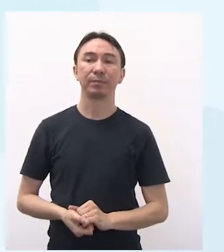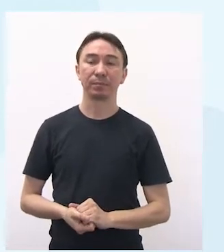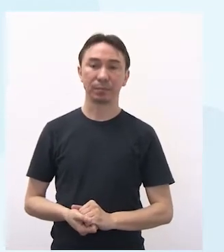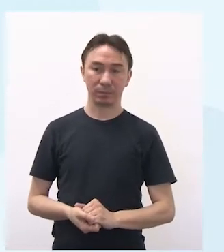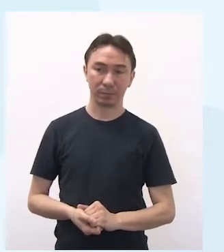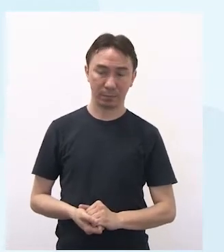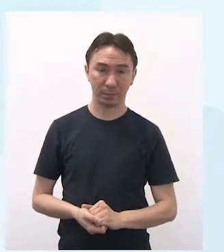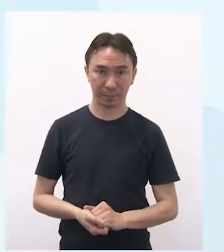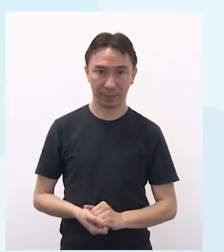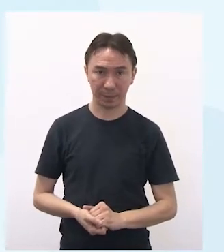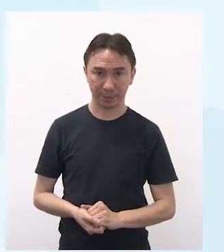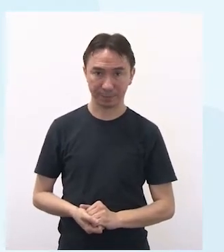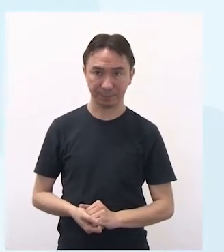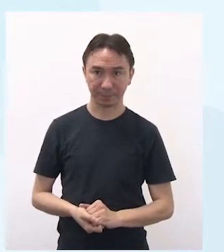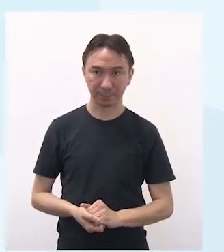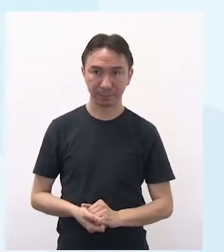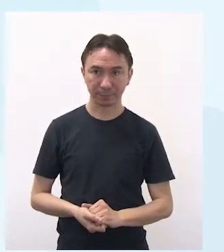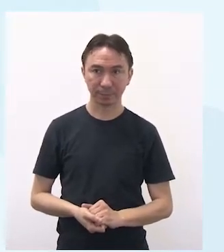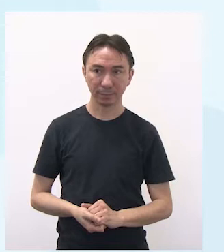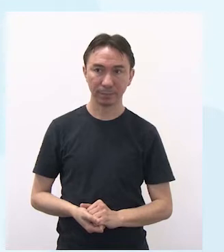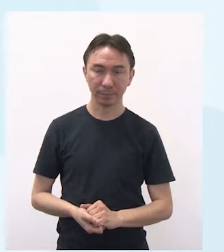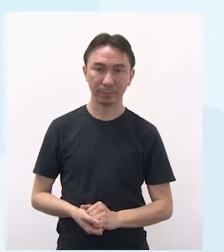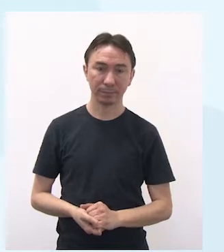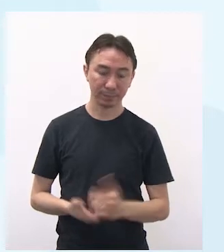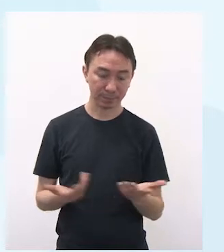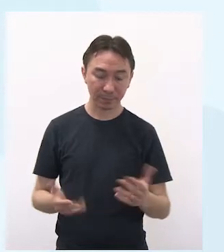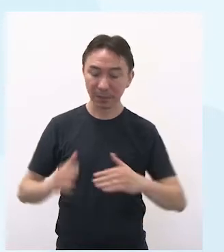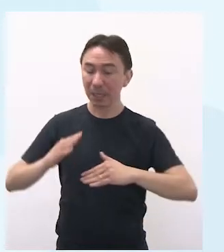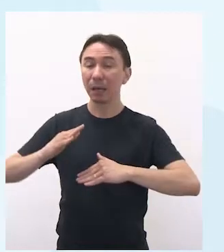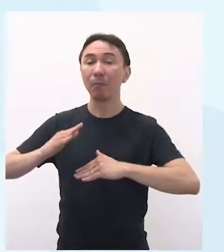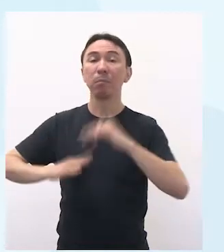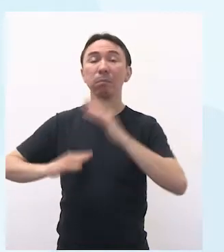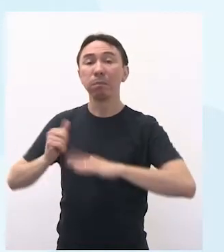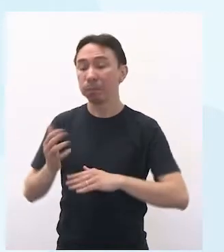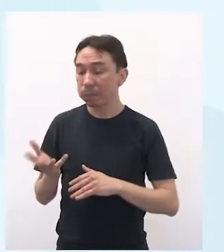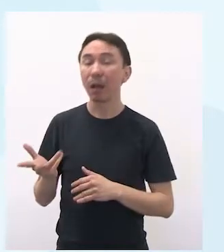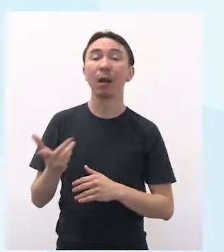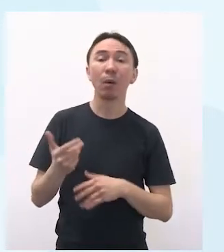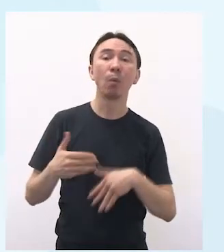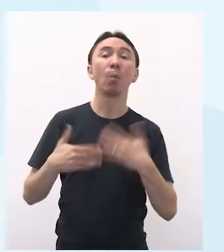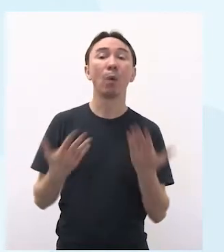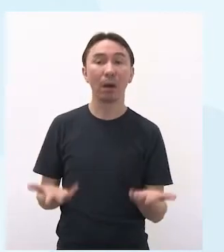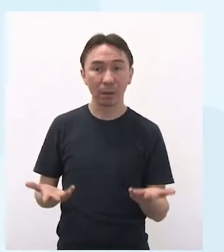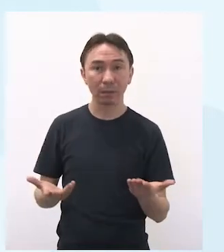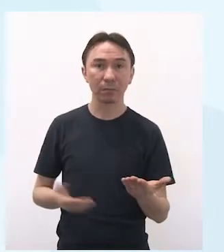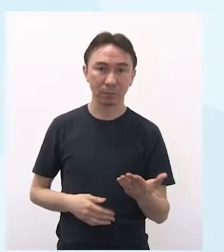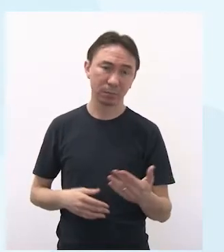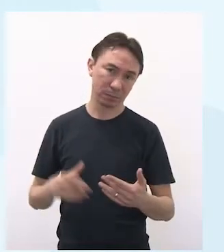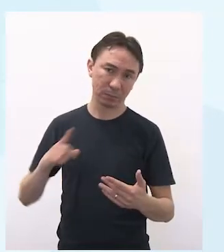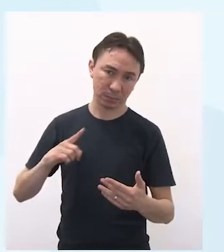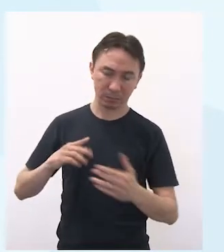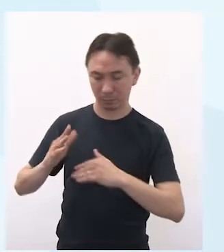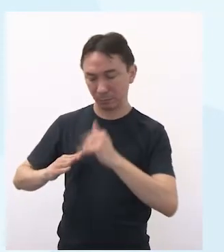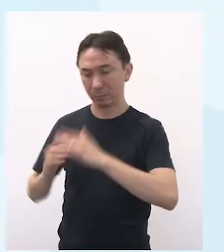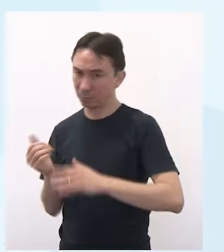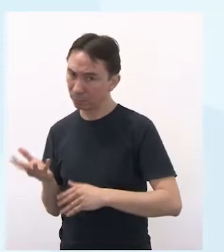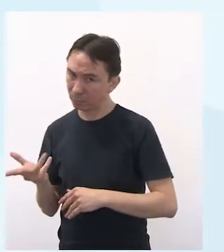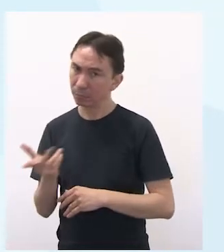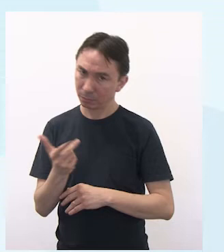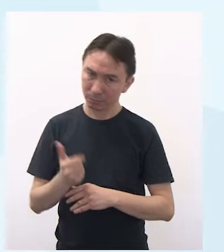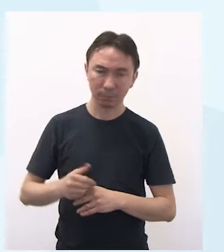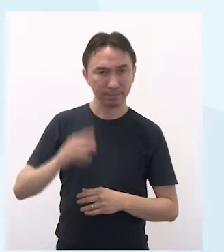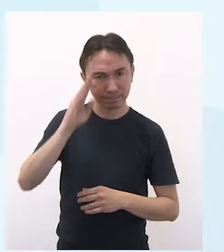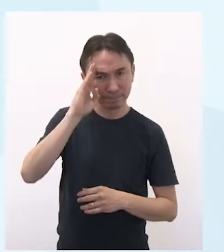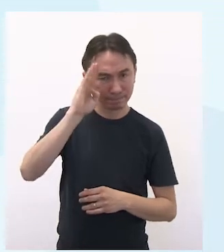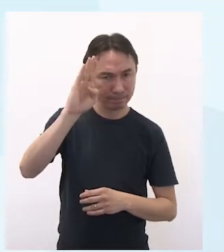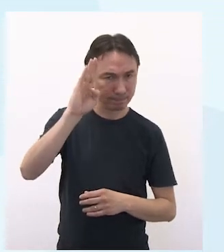Então, vamos lá. Quais são as habilidades e matrizes? Então, nós vamos ter as habilidades essenciais, que estão articuladas